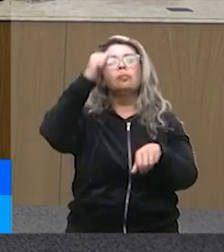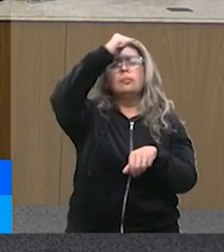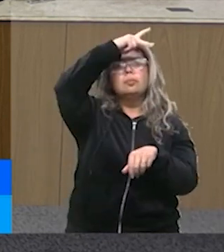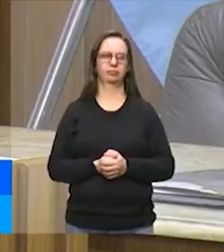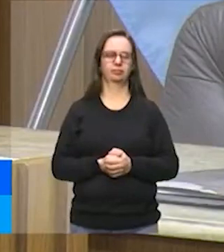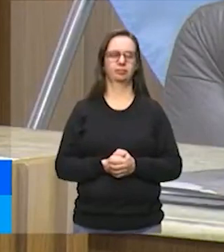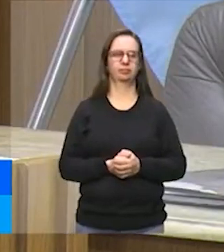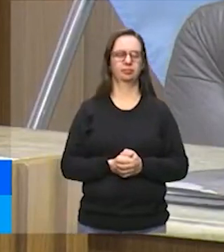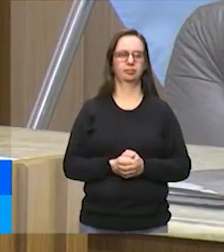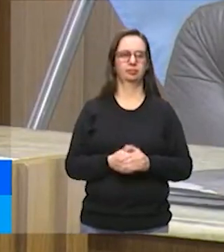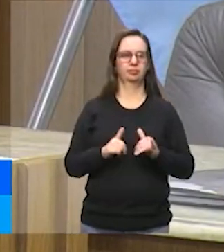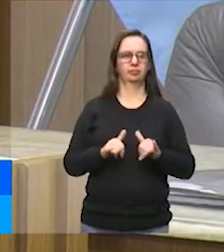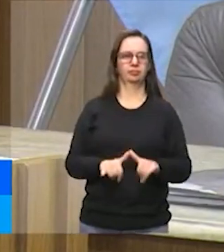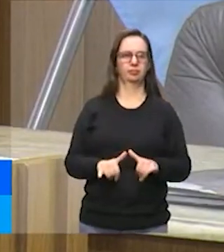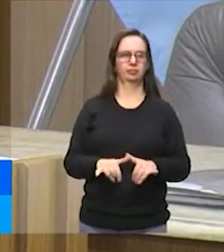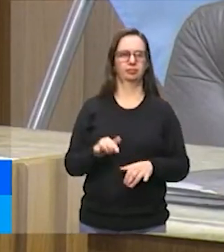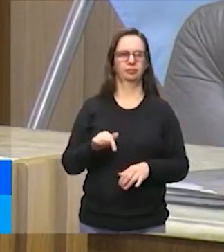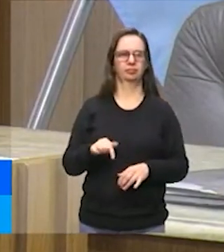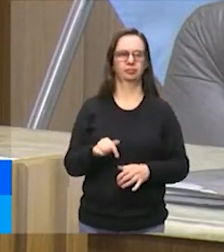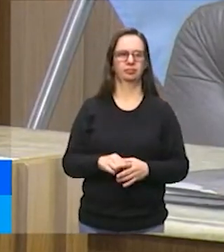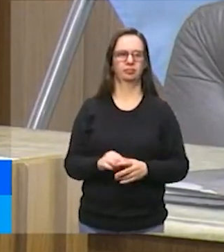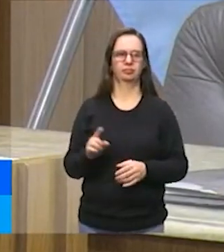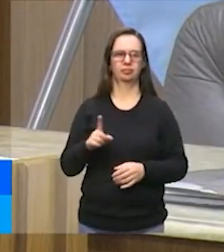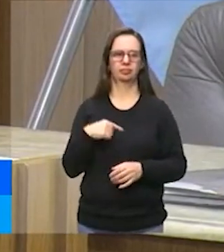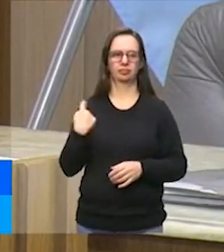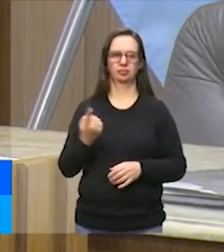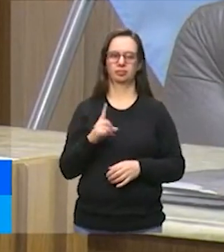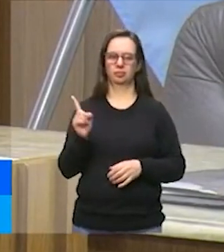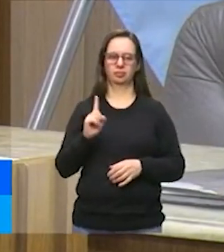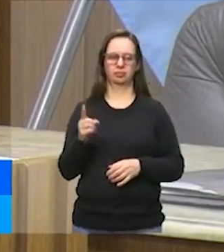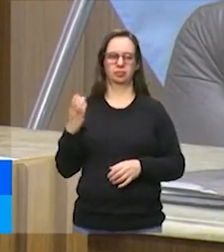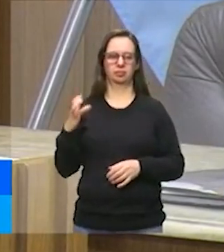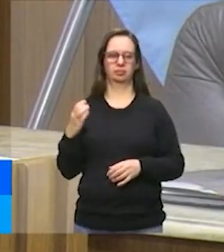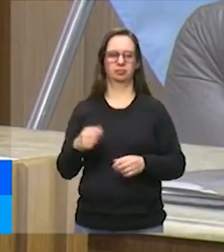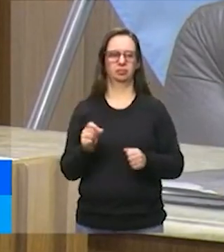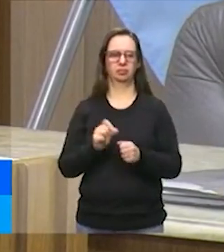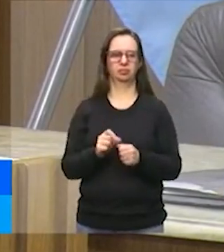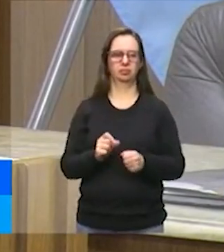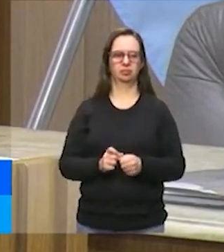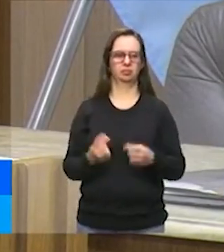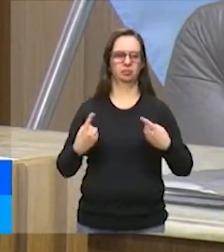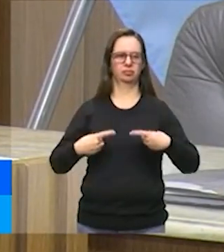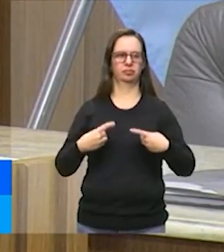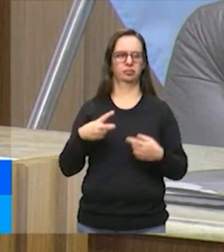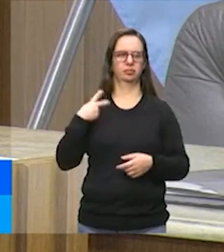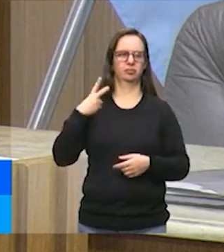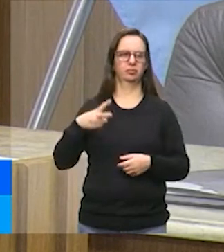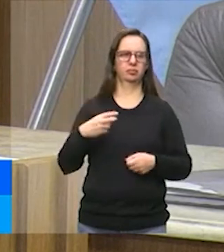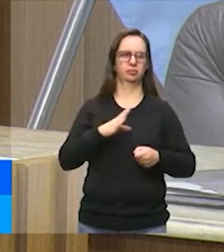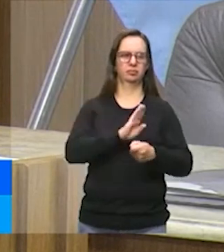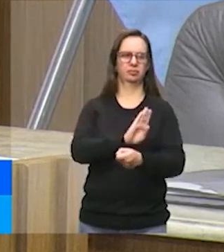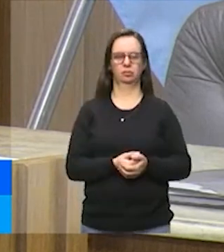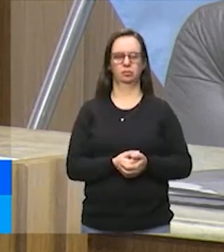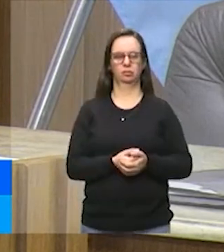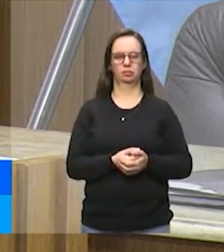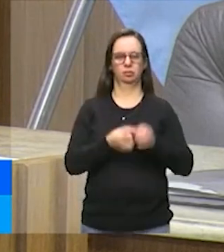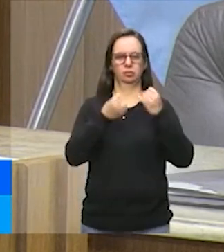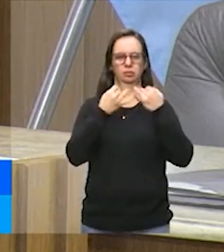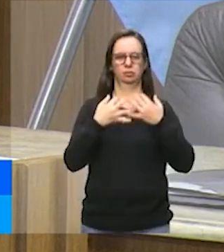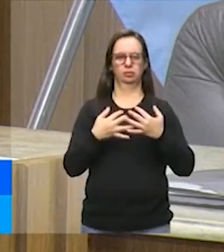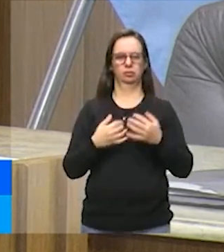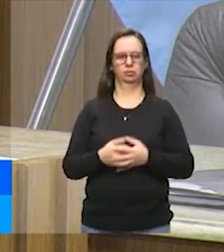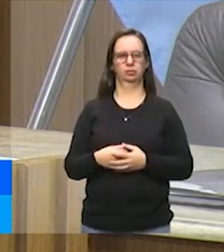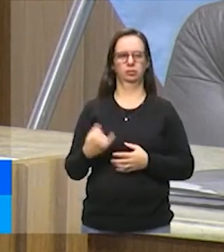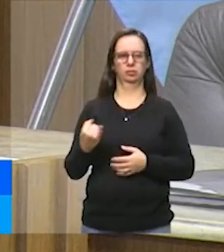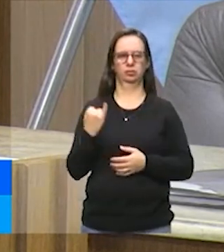todos nós estamos aqui querendo prejudicar vocês não eu digo que o vereador é o guardião do orçamento público O